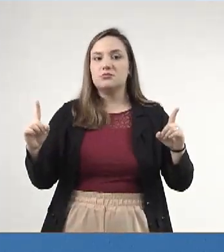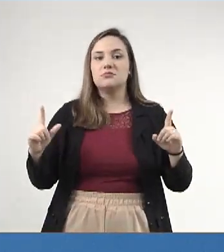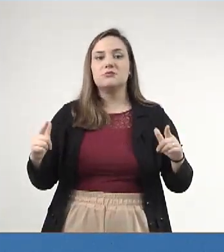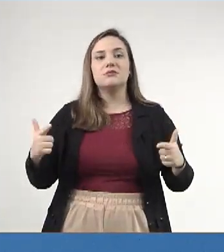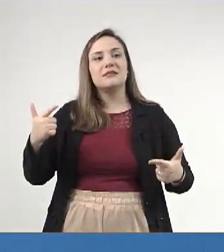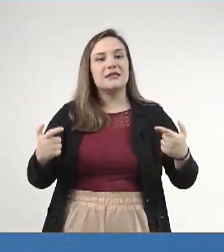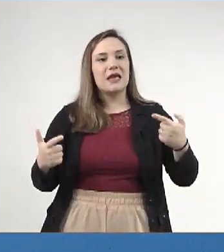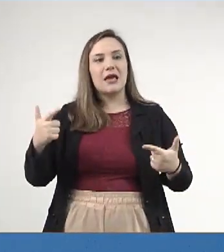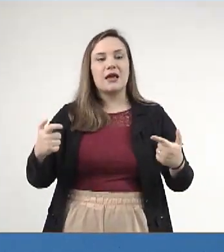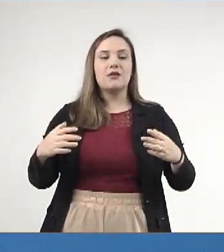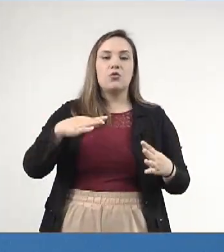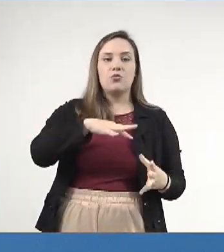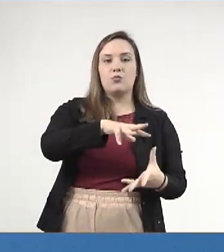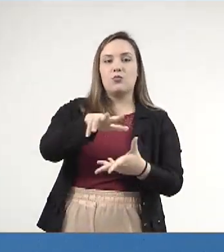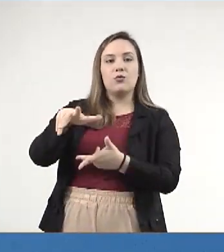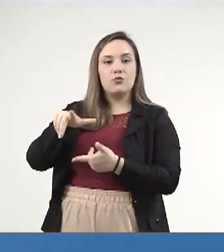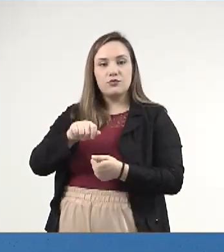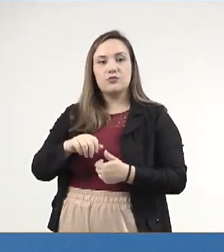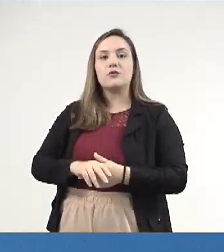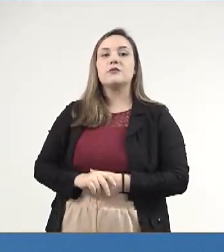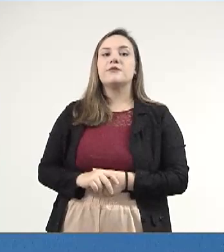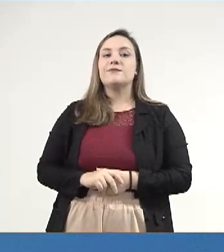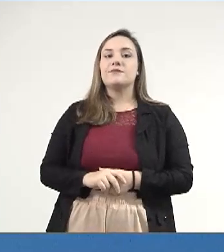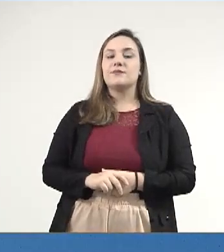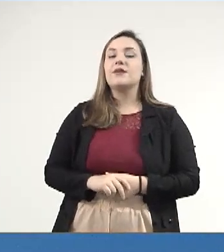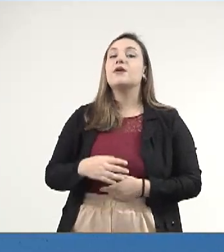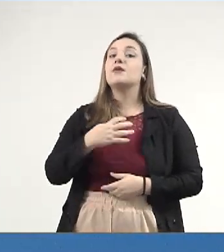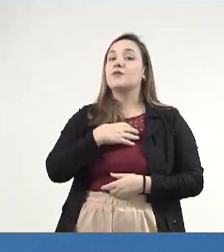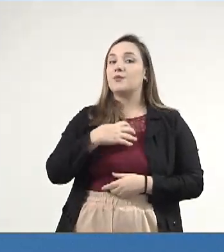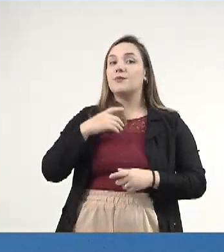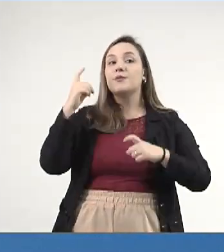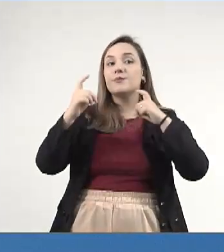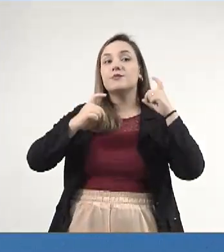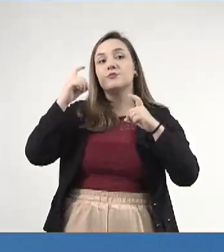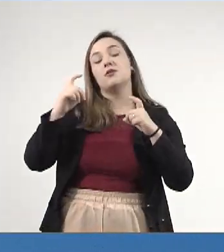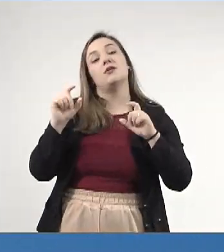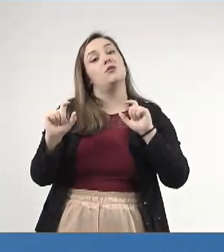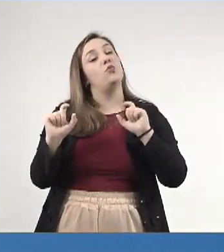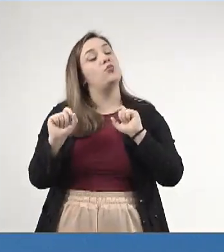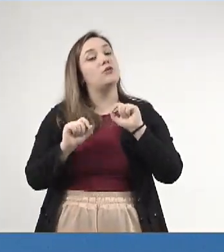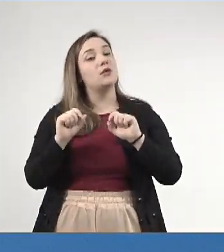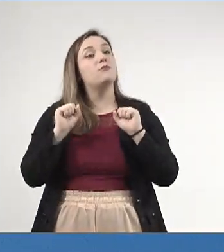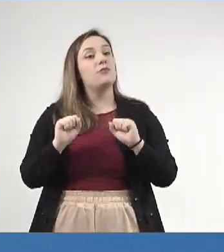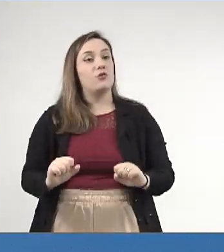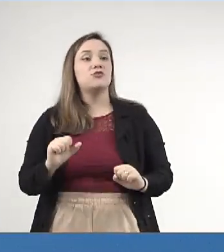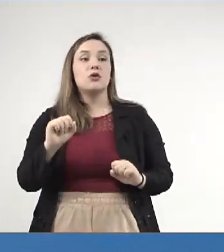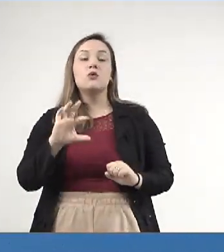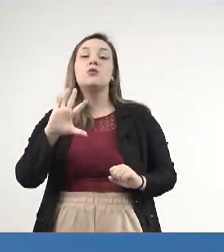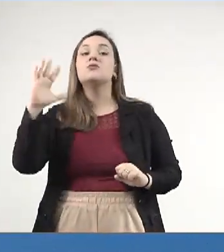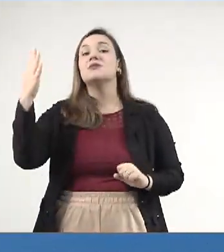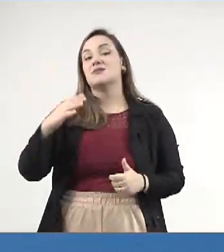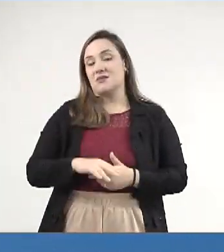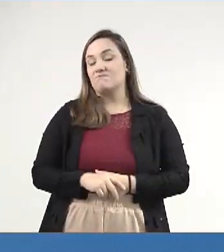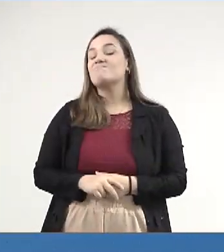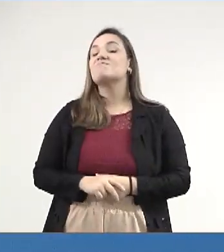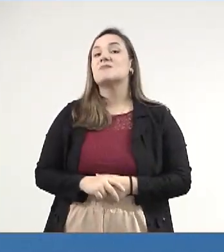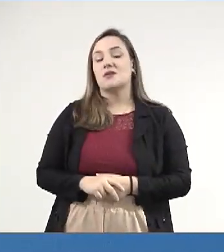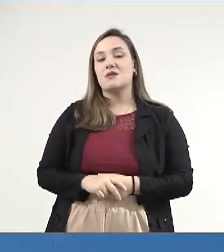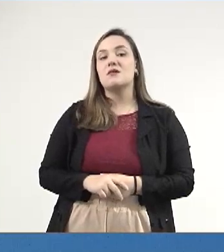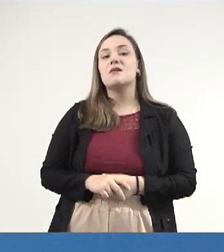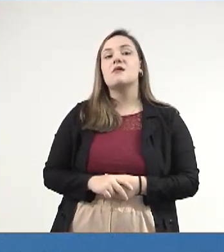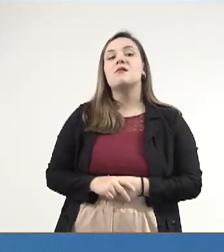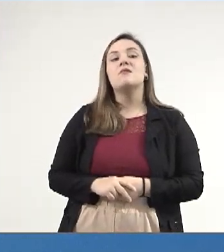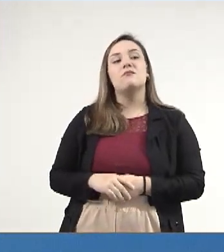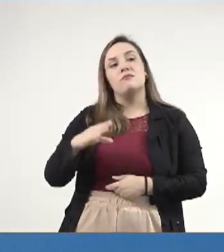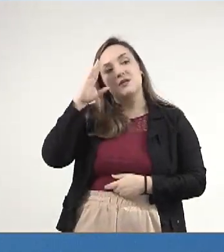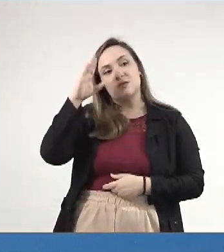mundo inteiro, e olhei para aquilo e me preocupei com o que poderia sair dali, o que isso significa, inclusive nesse momento